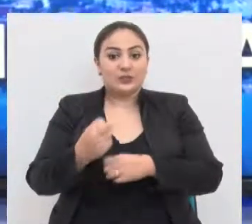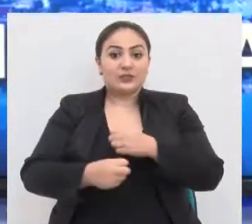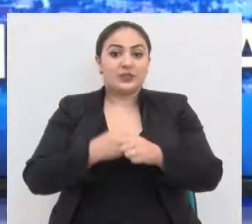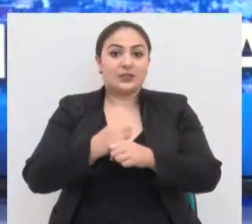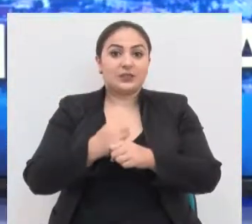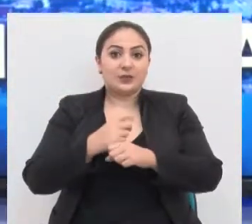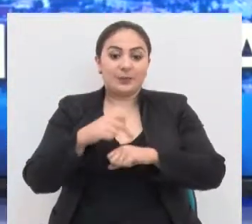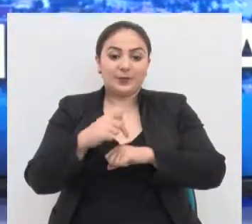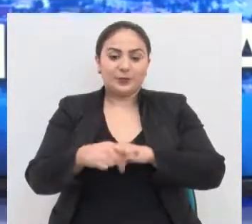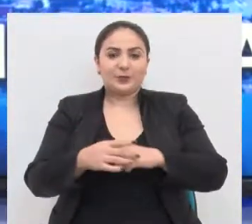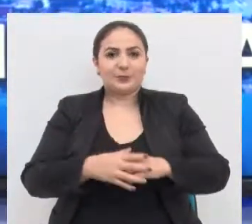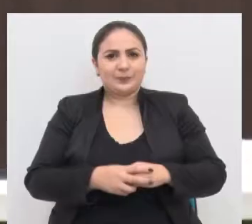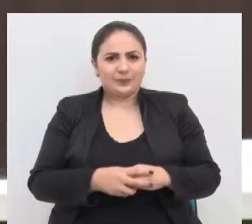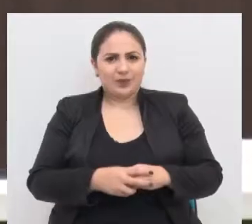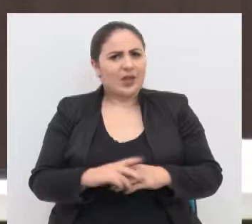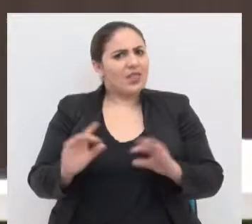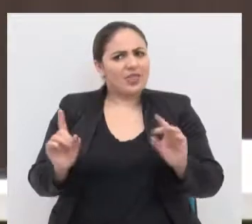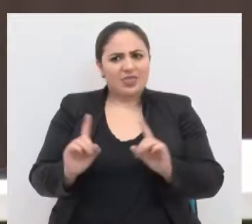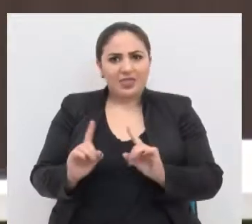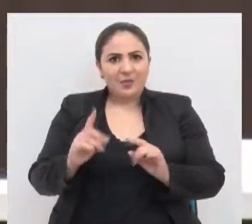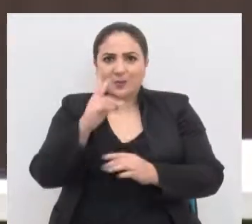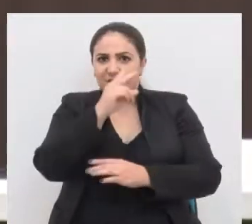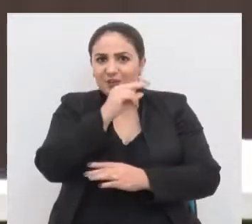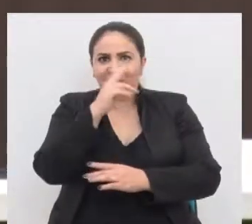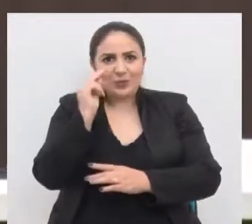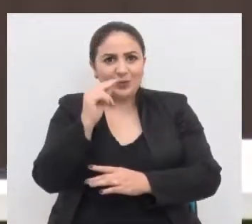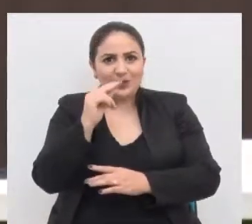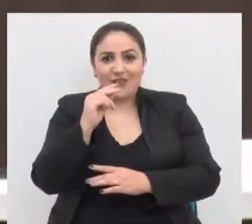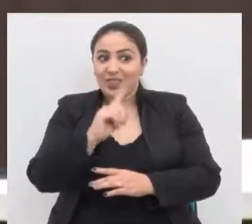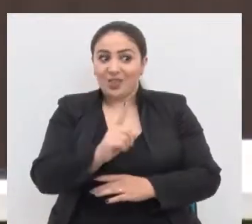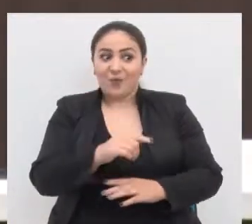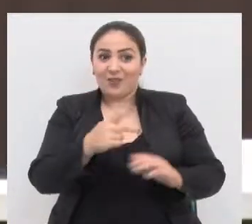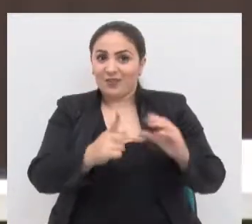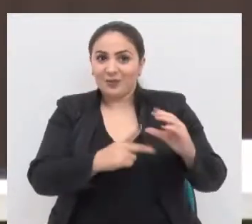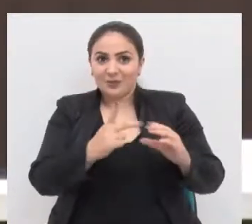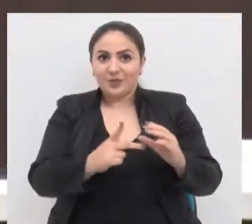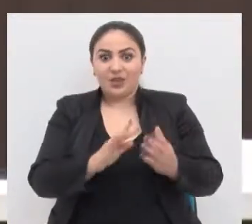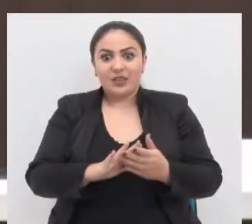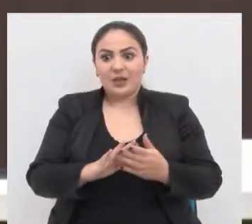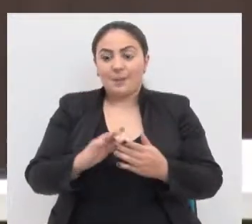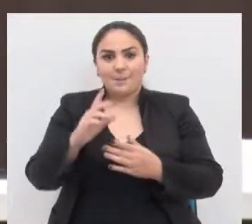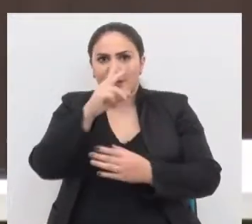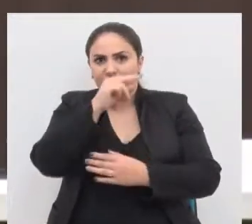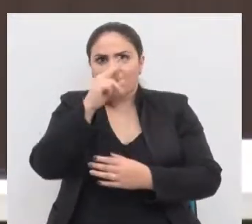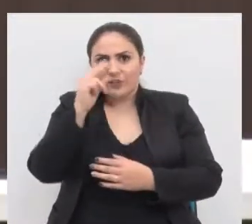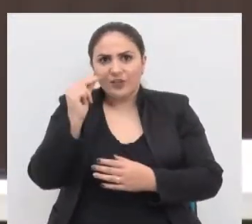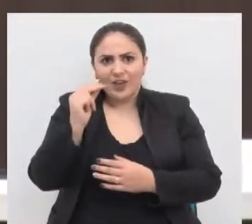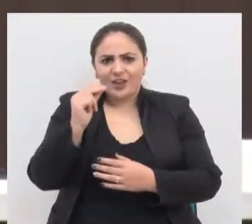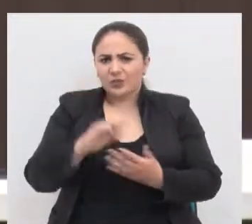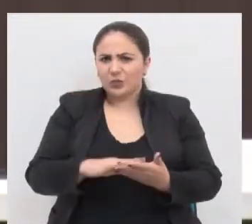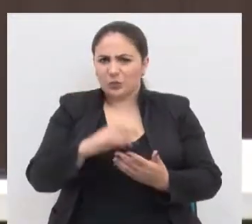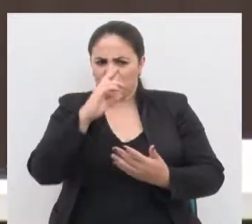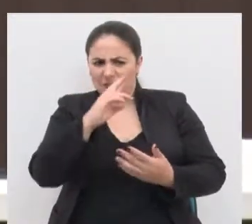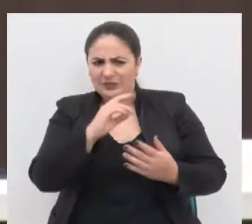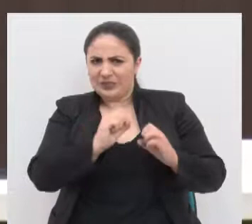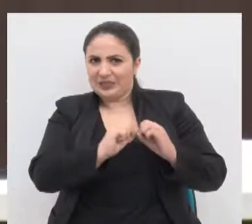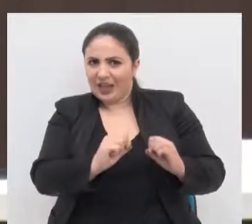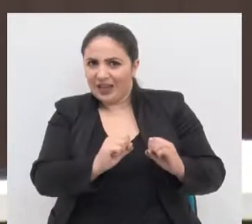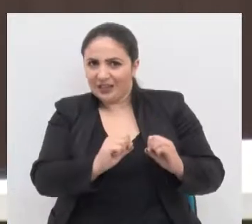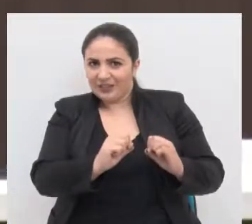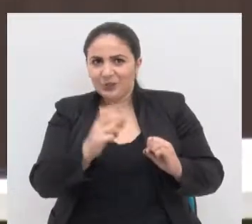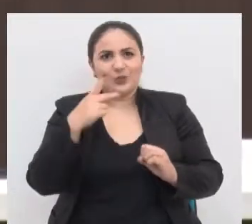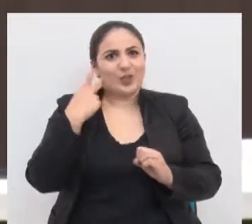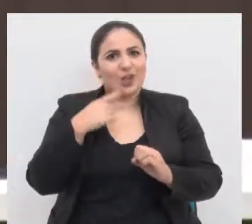162 anos de Passo Fundo. Ele não é da prefeitura, não é da Câmara de Vereadores, não é do prefeito, não é de nenhum secretário, não é de